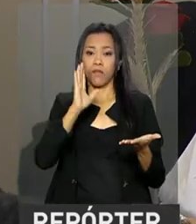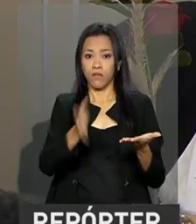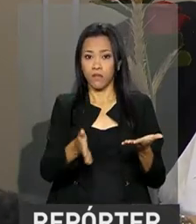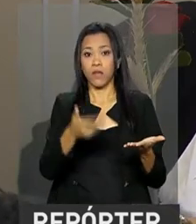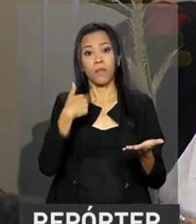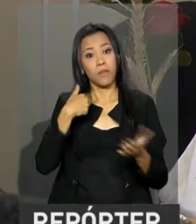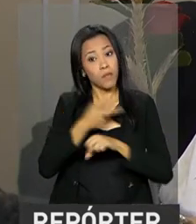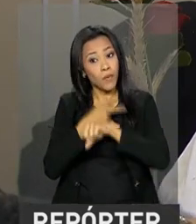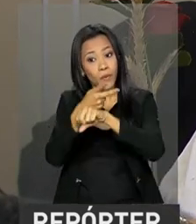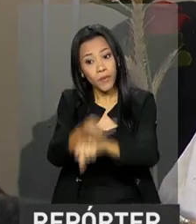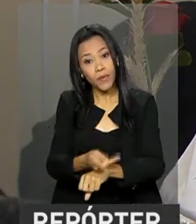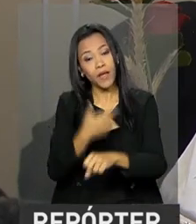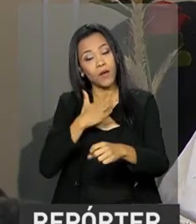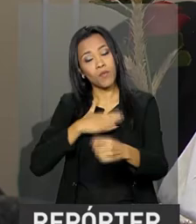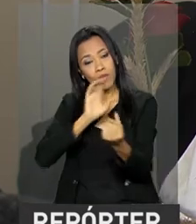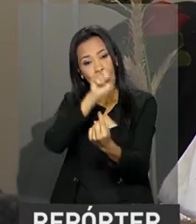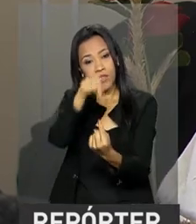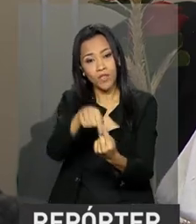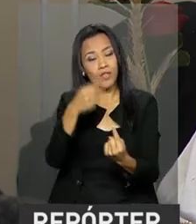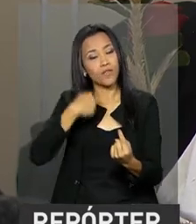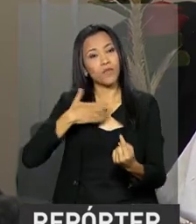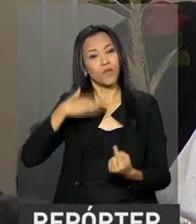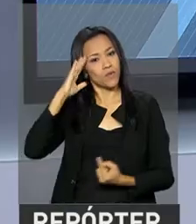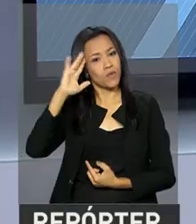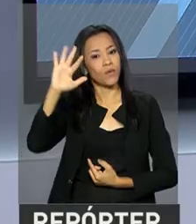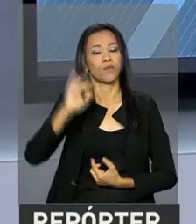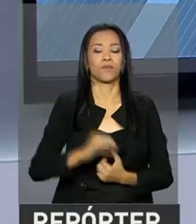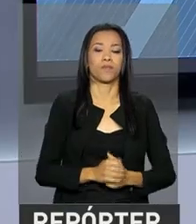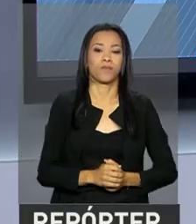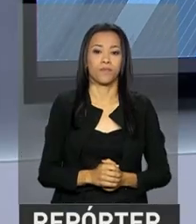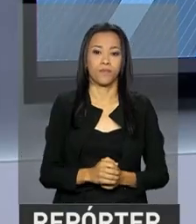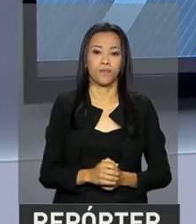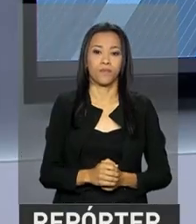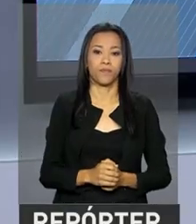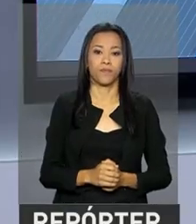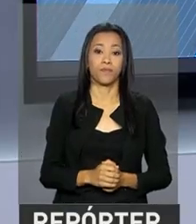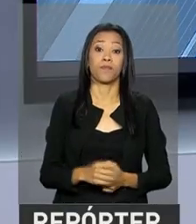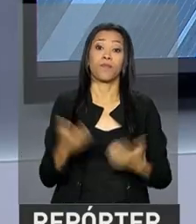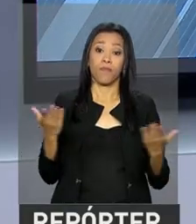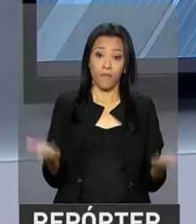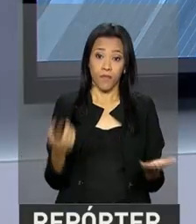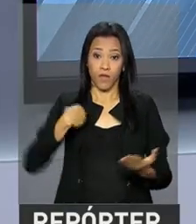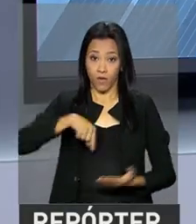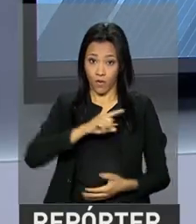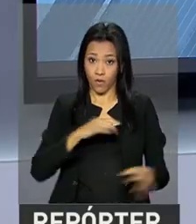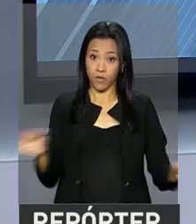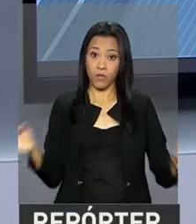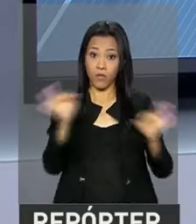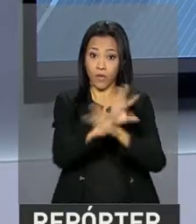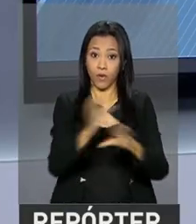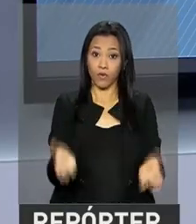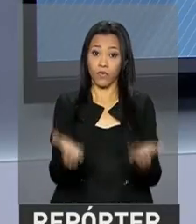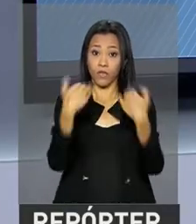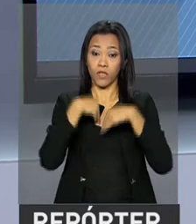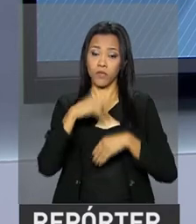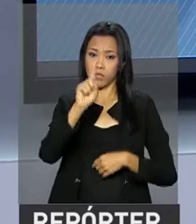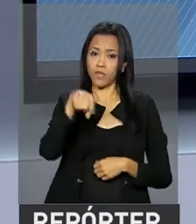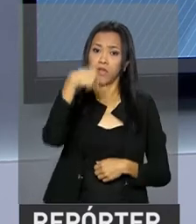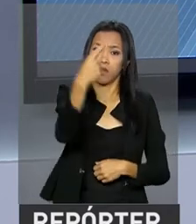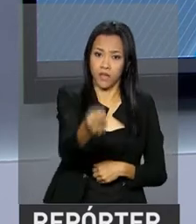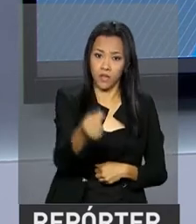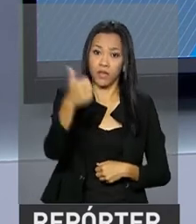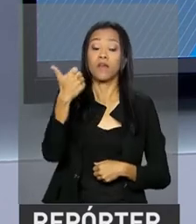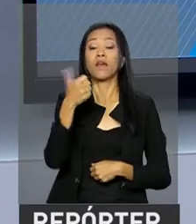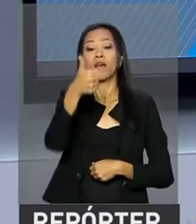me correr atrás dos meus objetivos, dos meus sonhos. E o repórter NBR fica por aqui, voltamos em 1 hora na